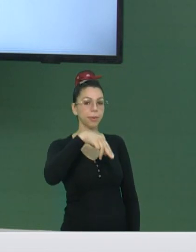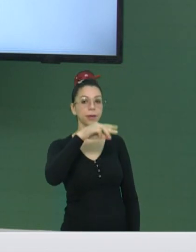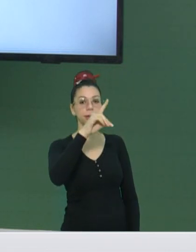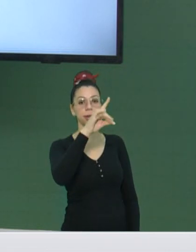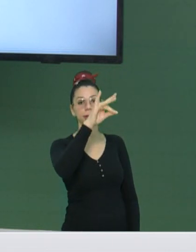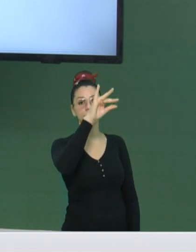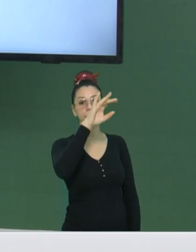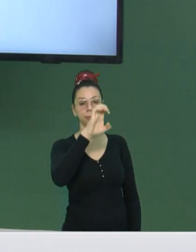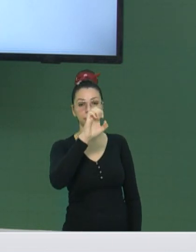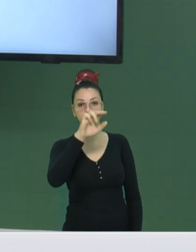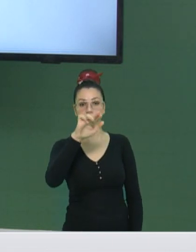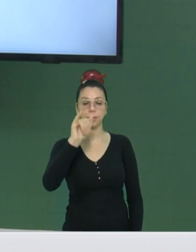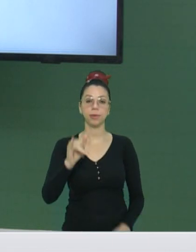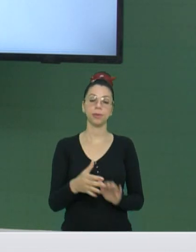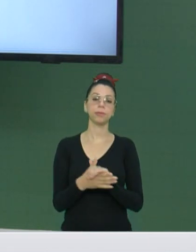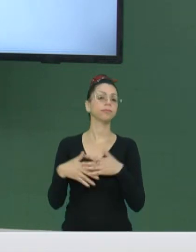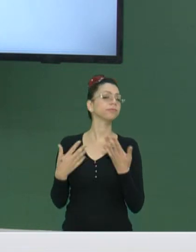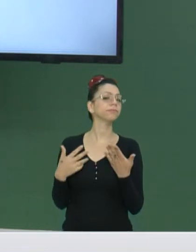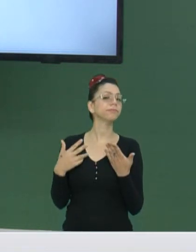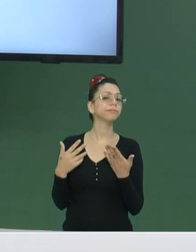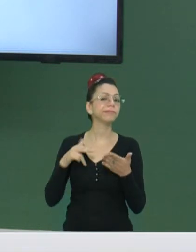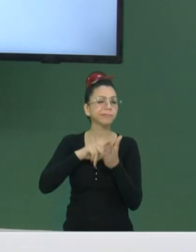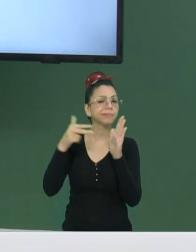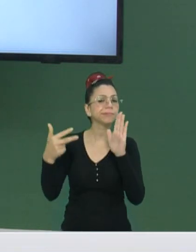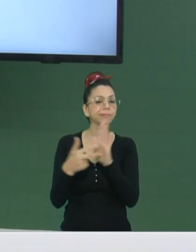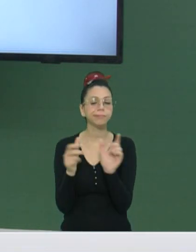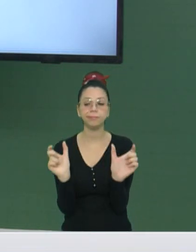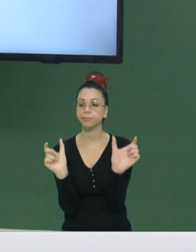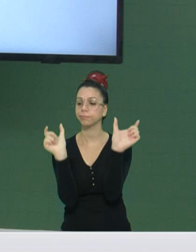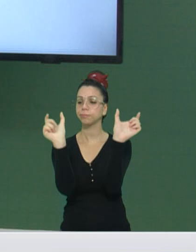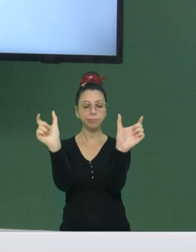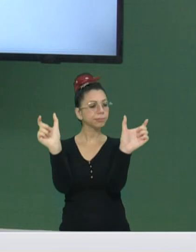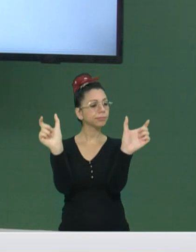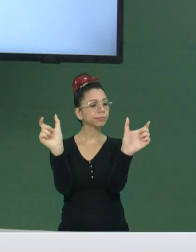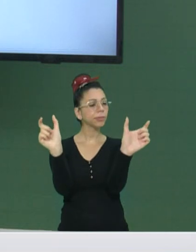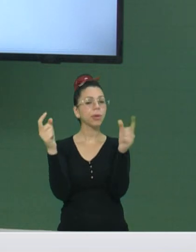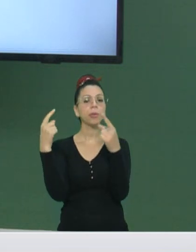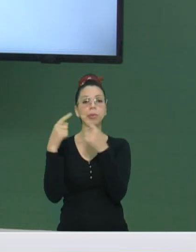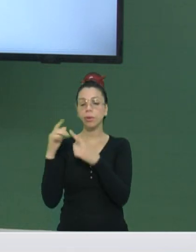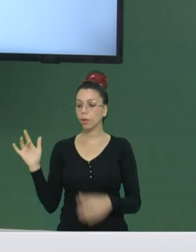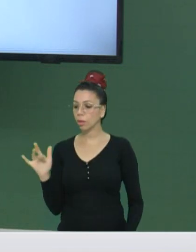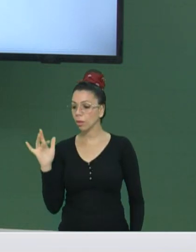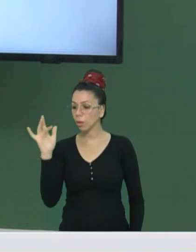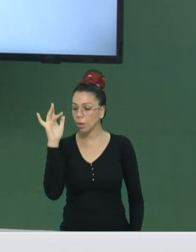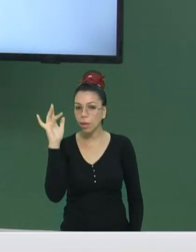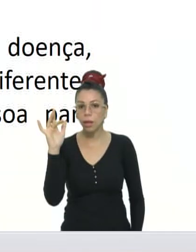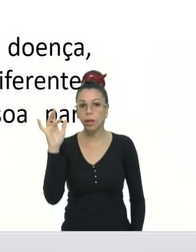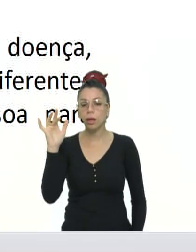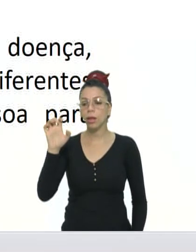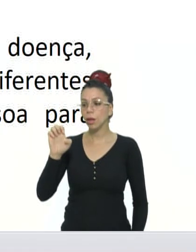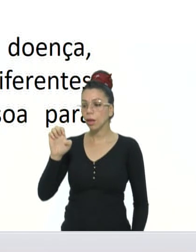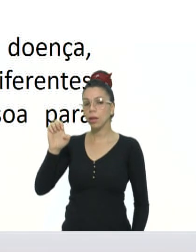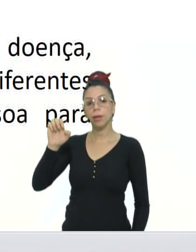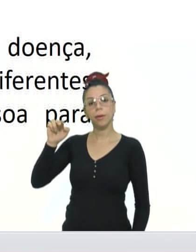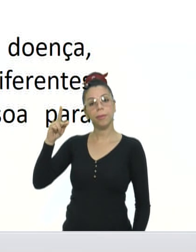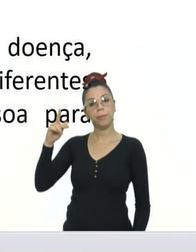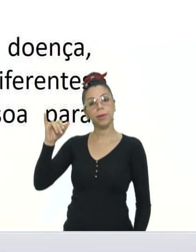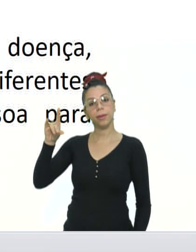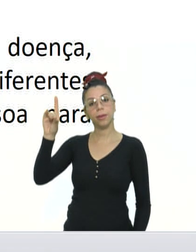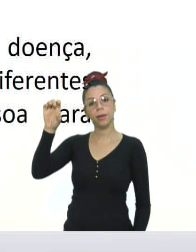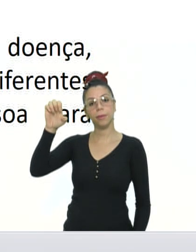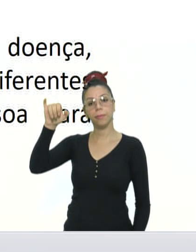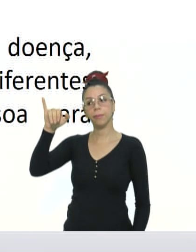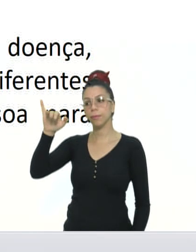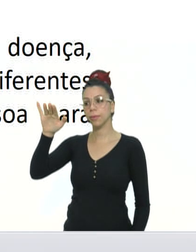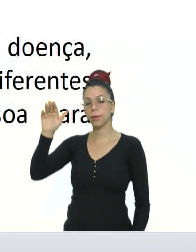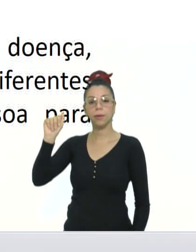epidemia e do coronavírus é pandemia. Por quê, professora? Então, epidemia é uma